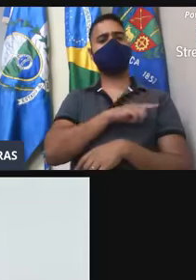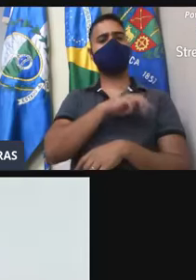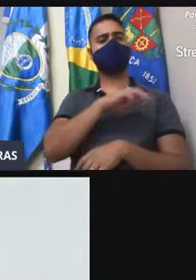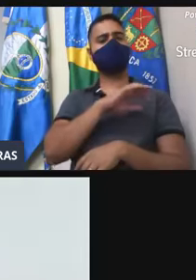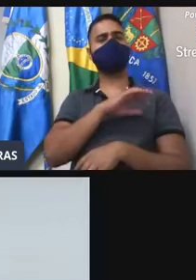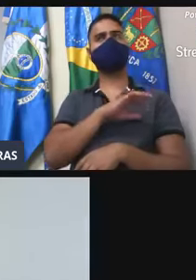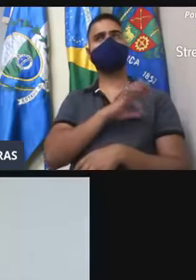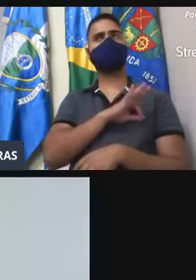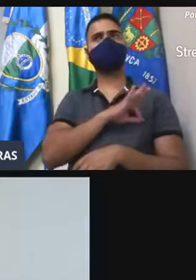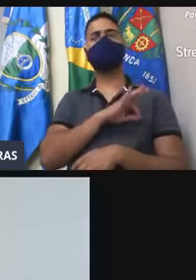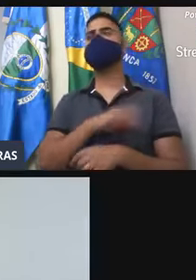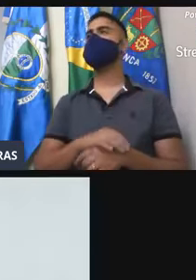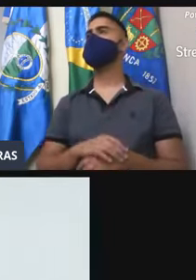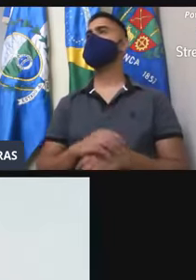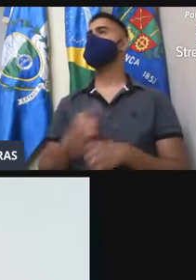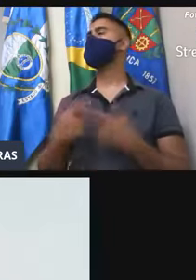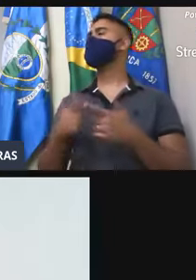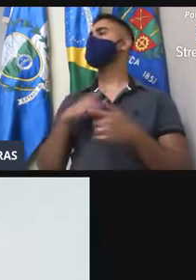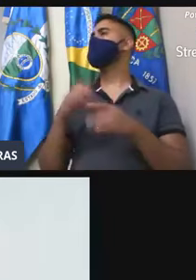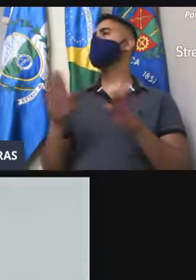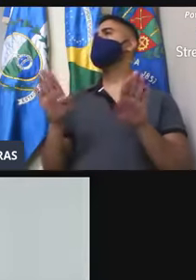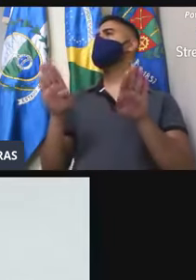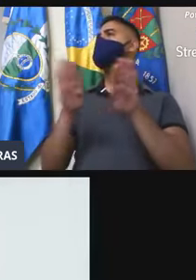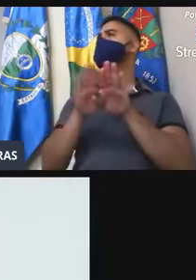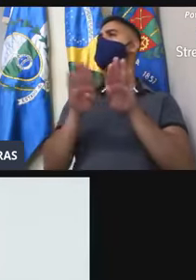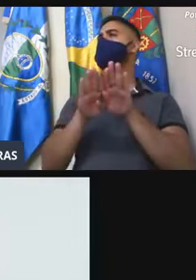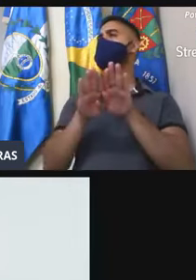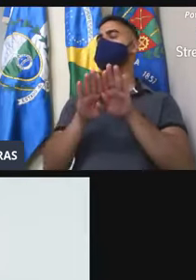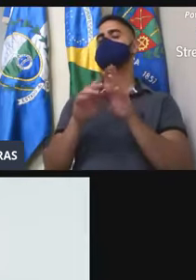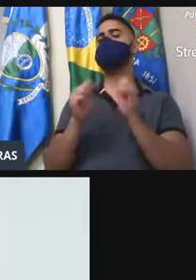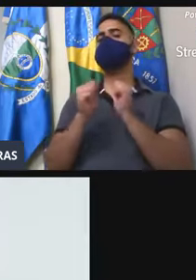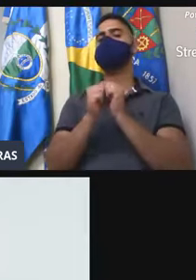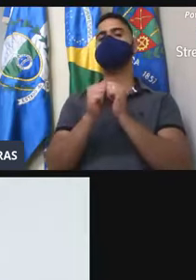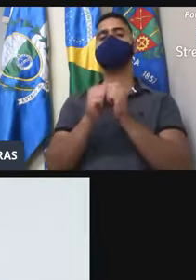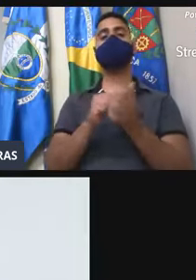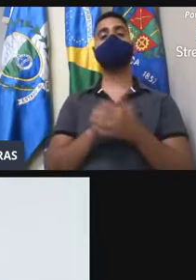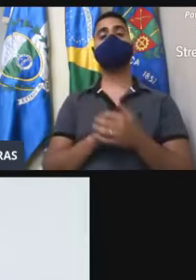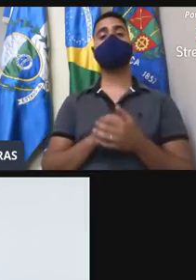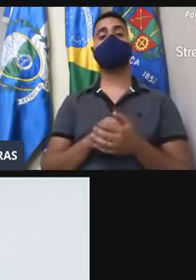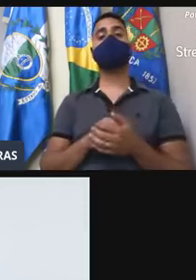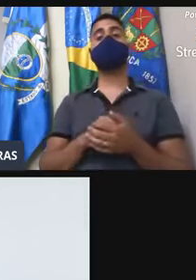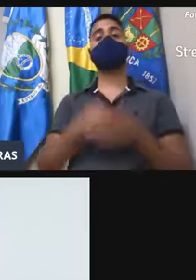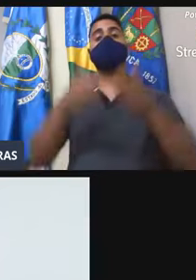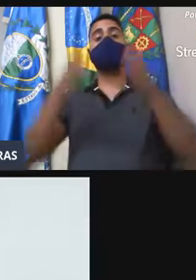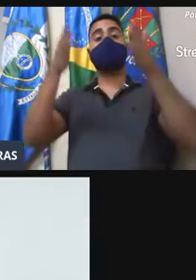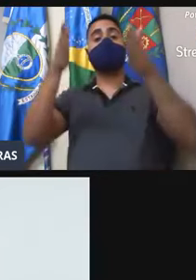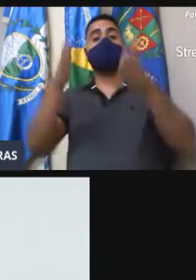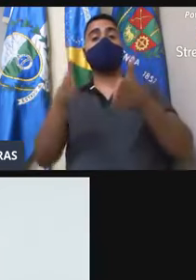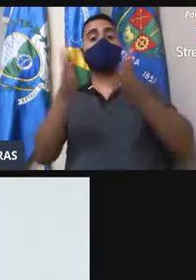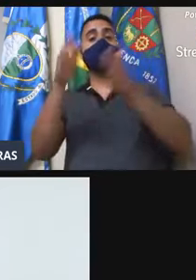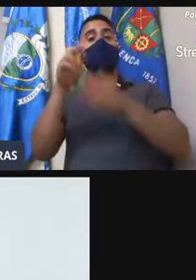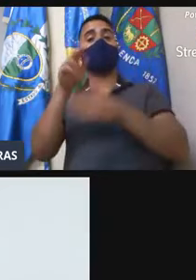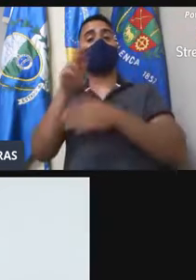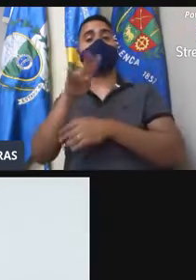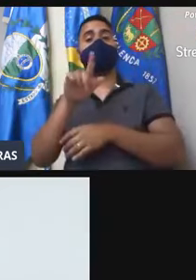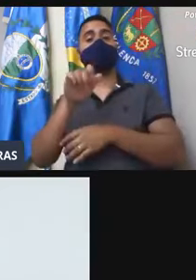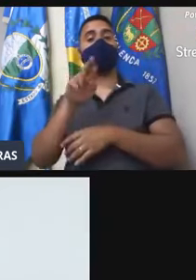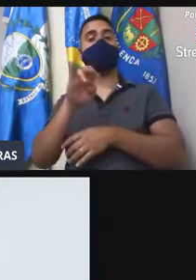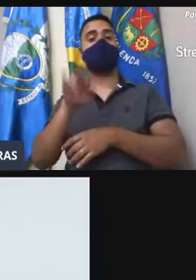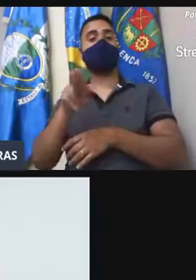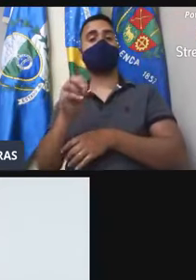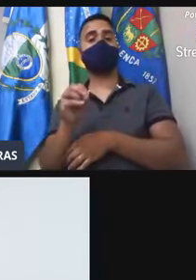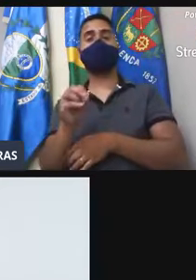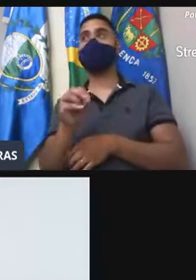barreira que teve lá junto com o vilarejo, que acho que foi dois finais de